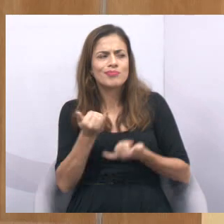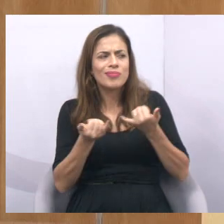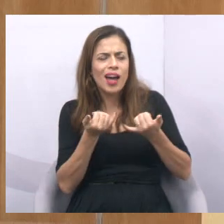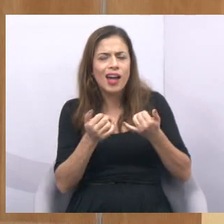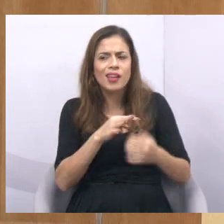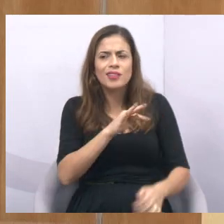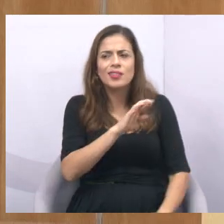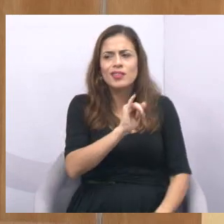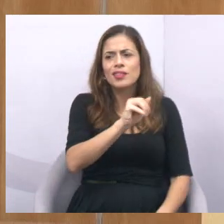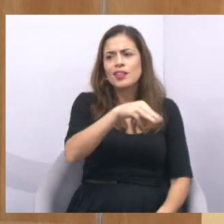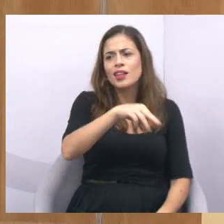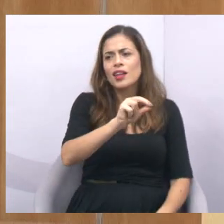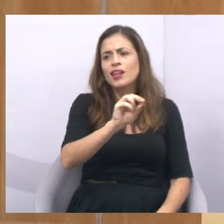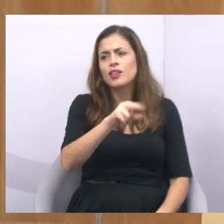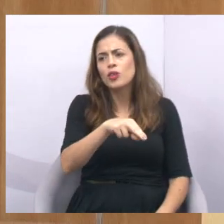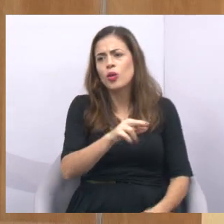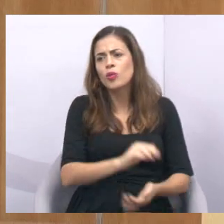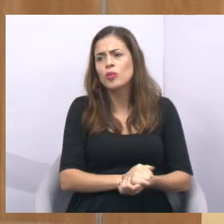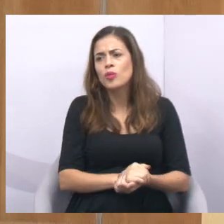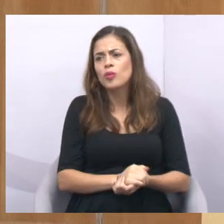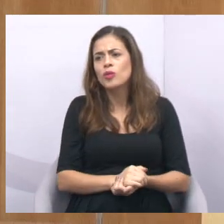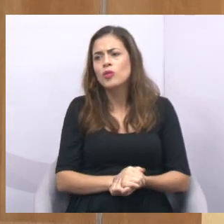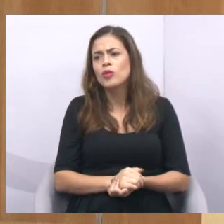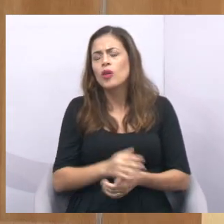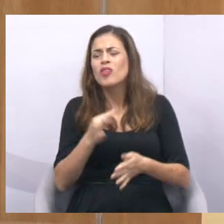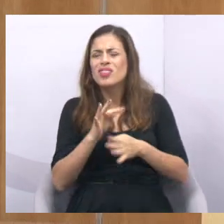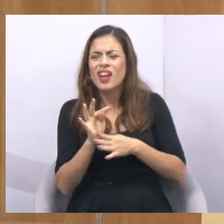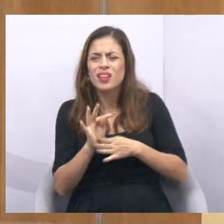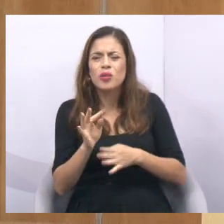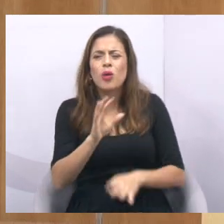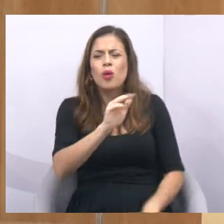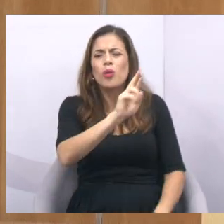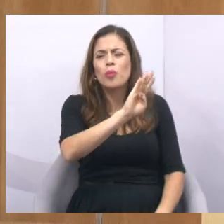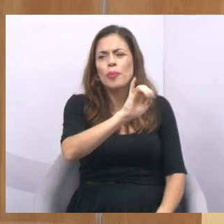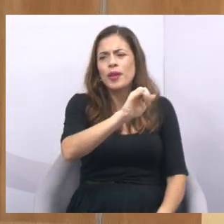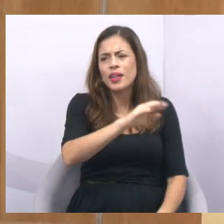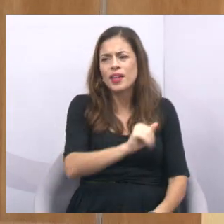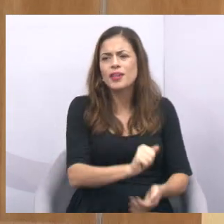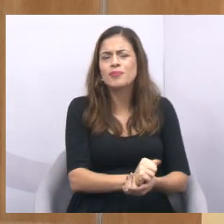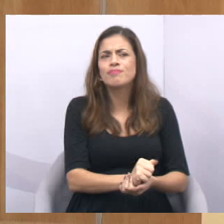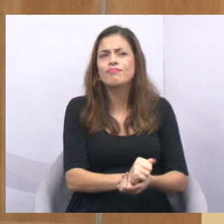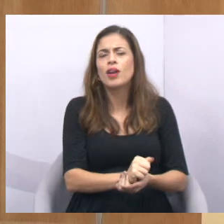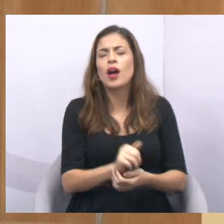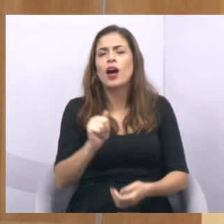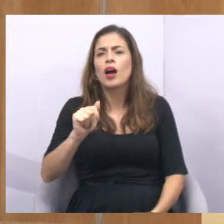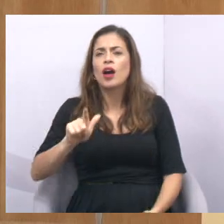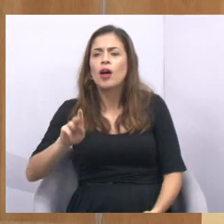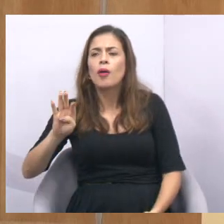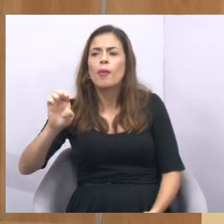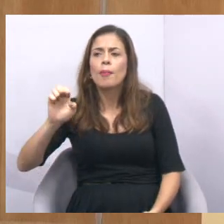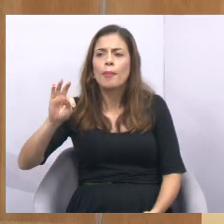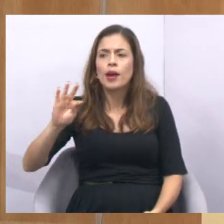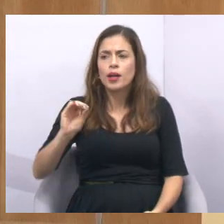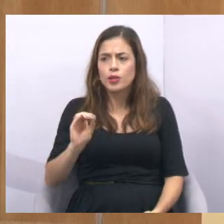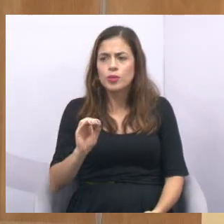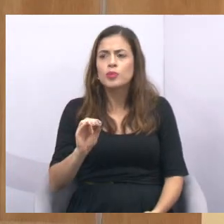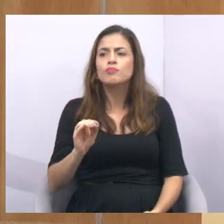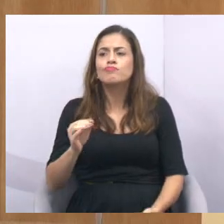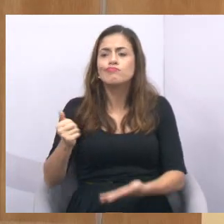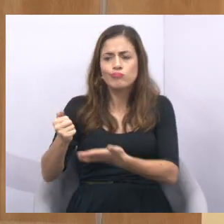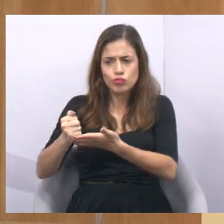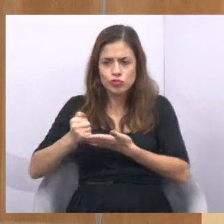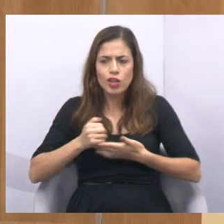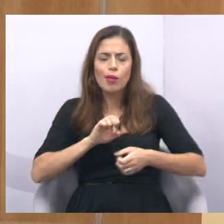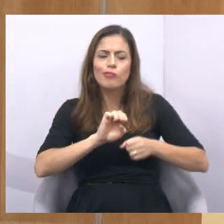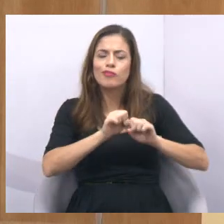também o Bira como meu técnico, o Alberto, que apareceu aqui, foram pessoas também que contribuíram muito para a